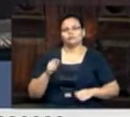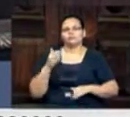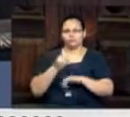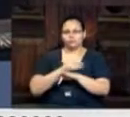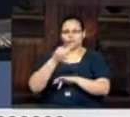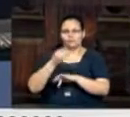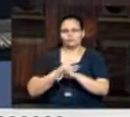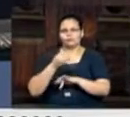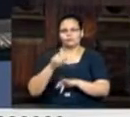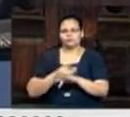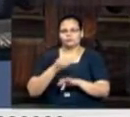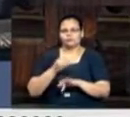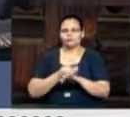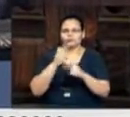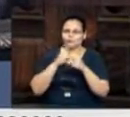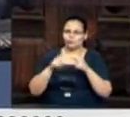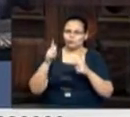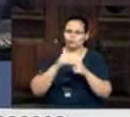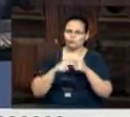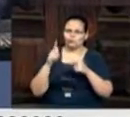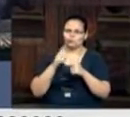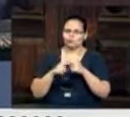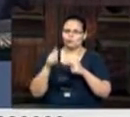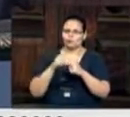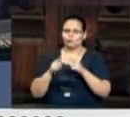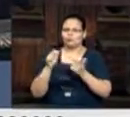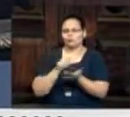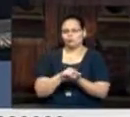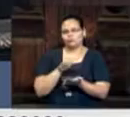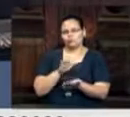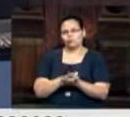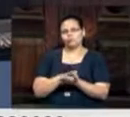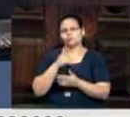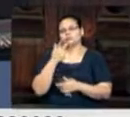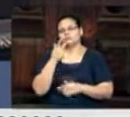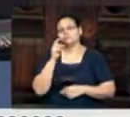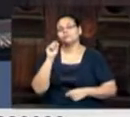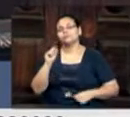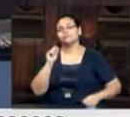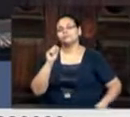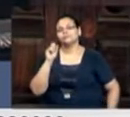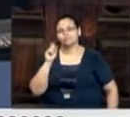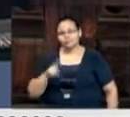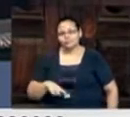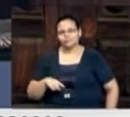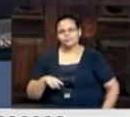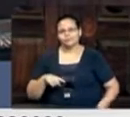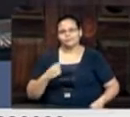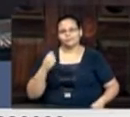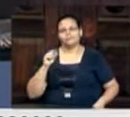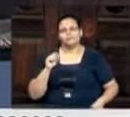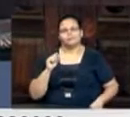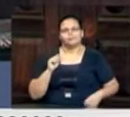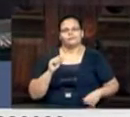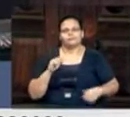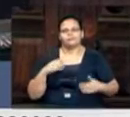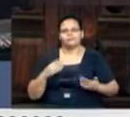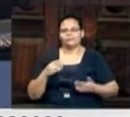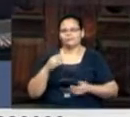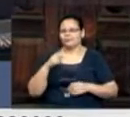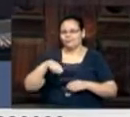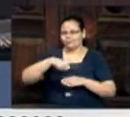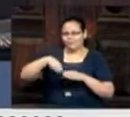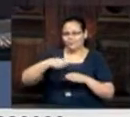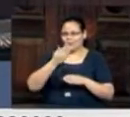superando os problemas ali anotados que diziam respeito à questão do fornecimento da